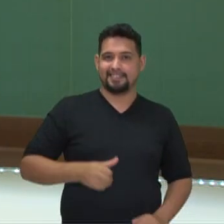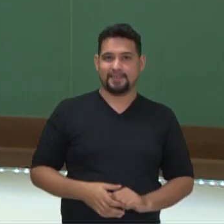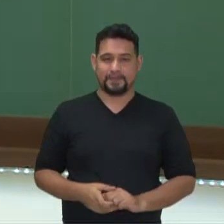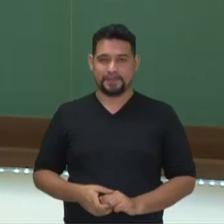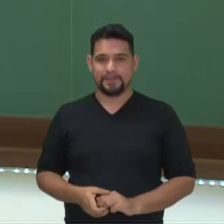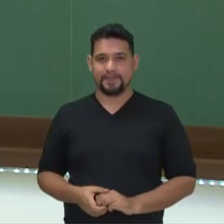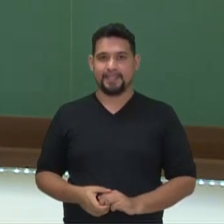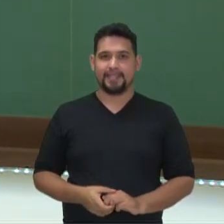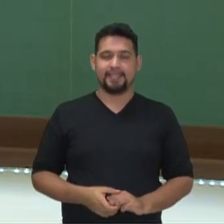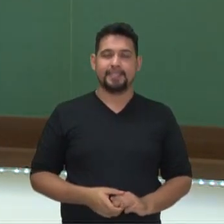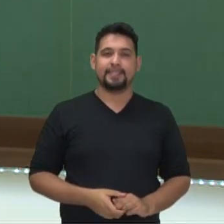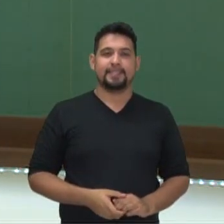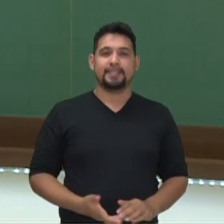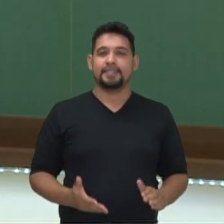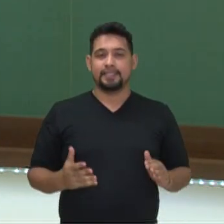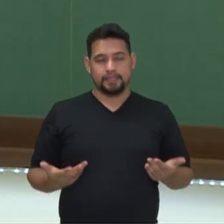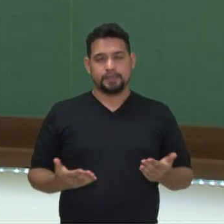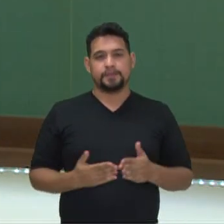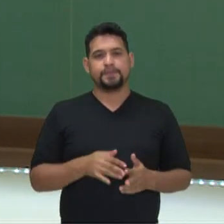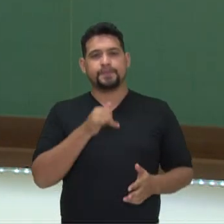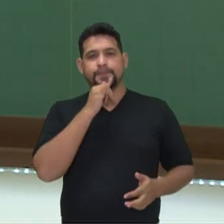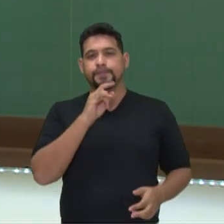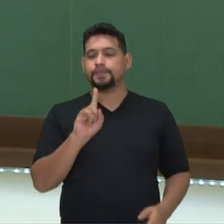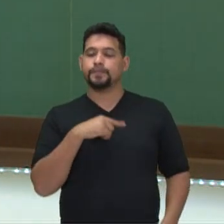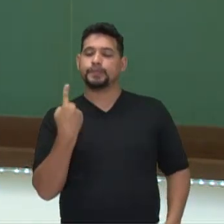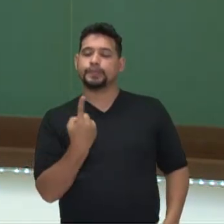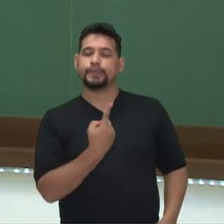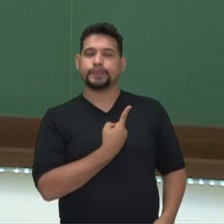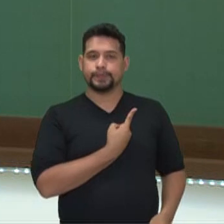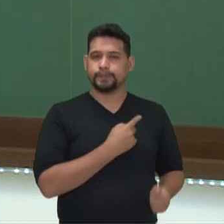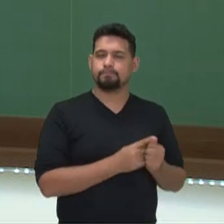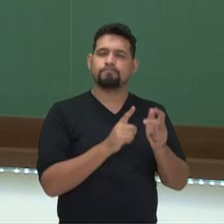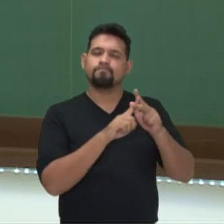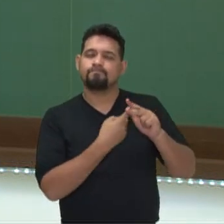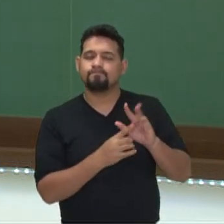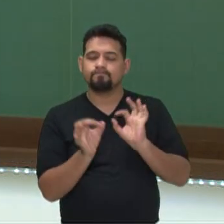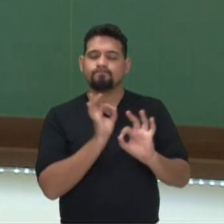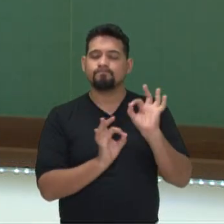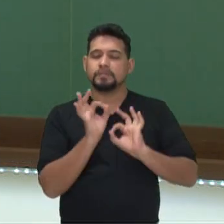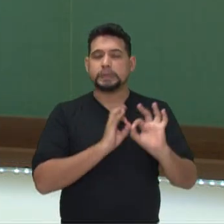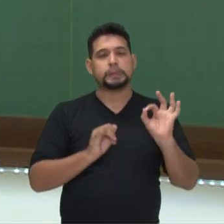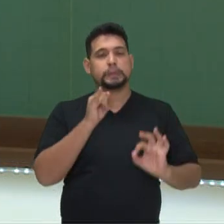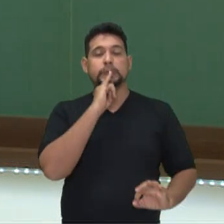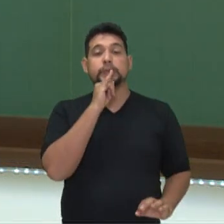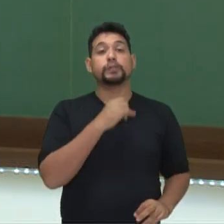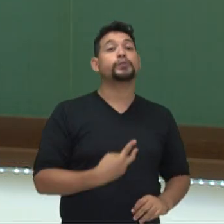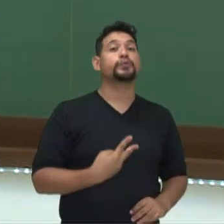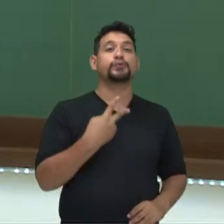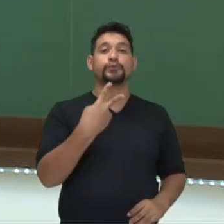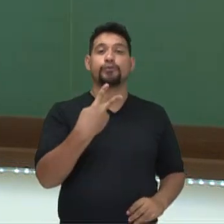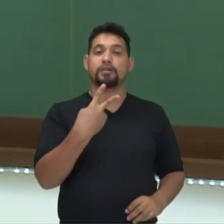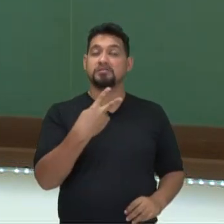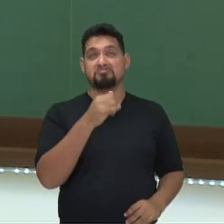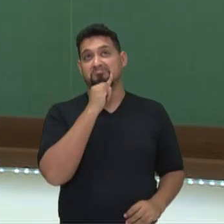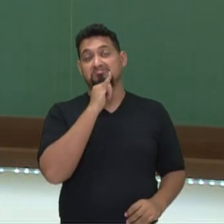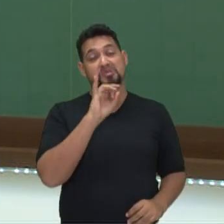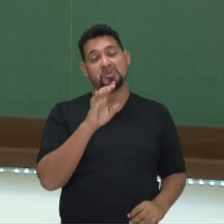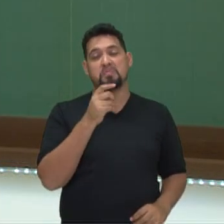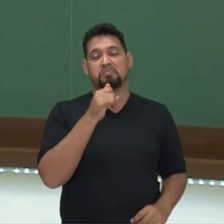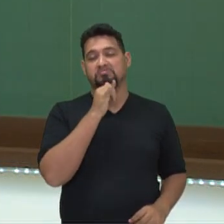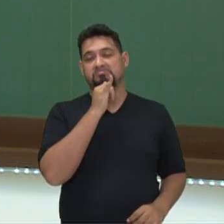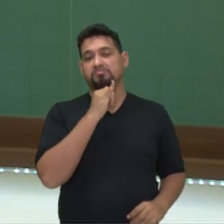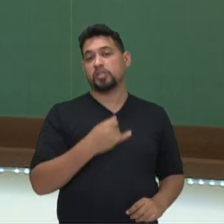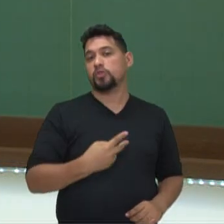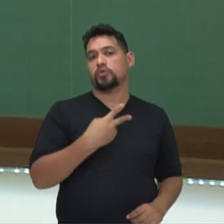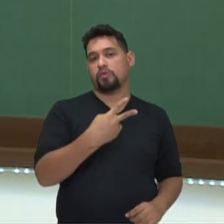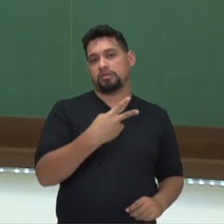ok? Então, vamos lá, ó. Se nós fôssemos resolver, então, se esse 2 fosse positivo e nós